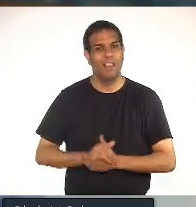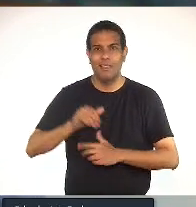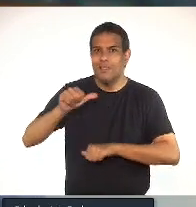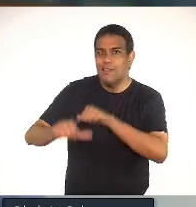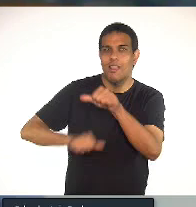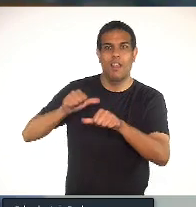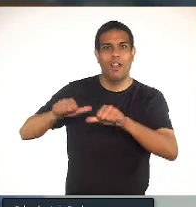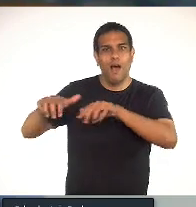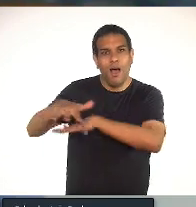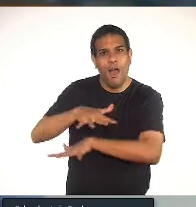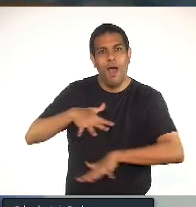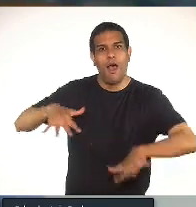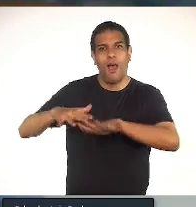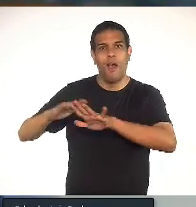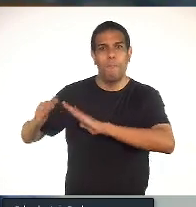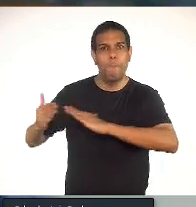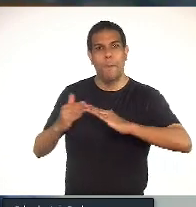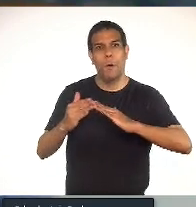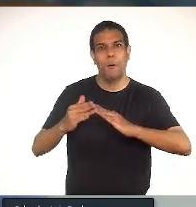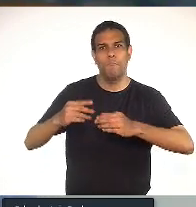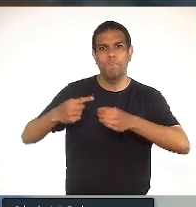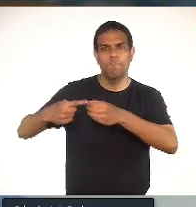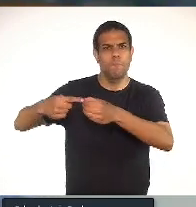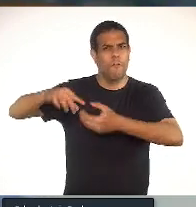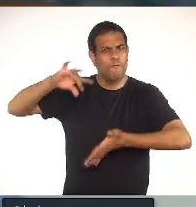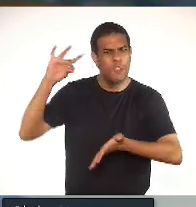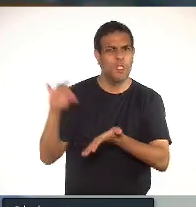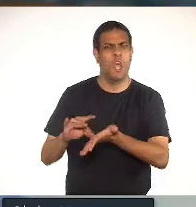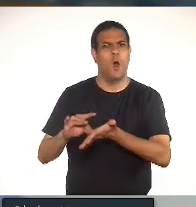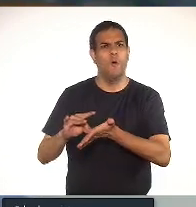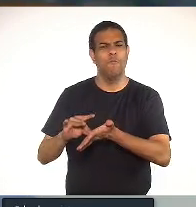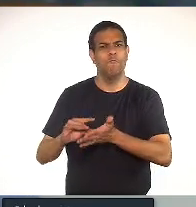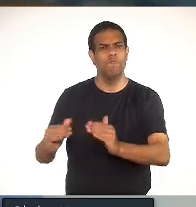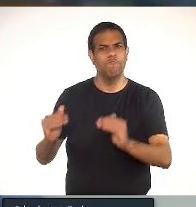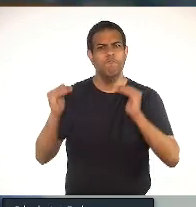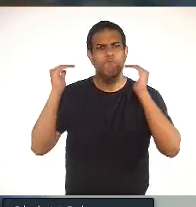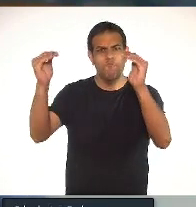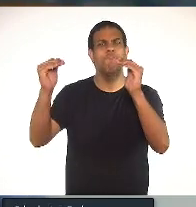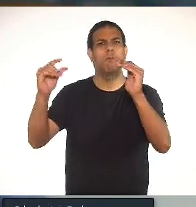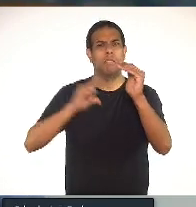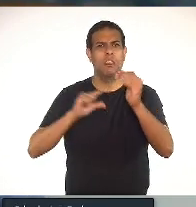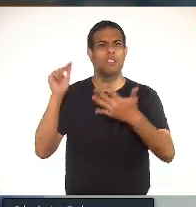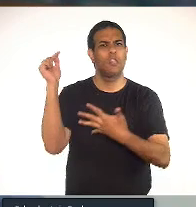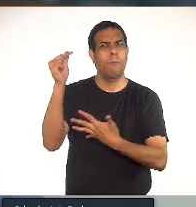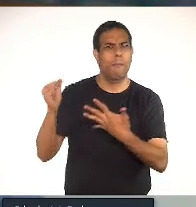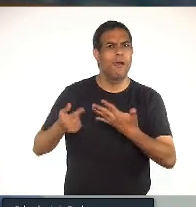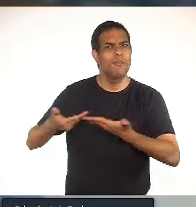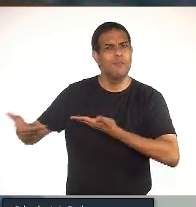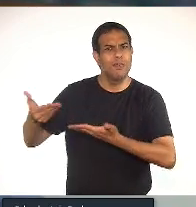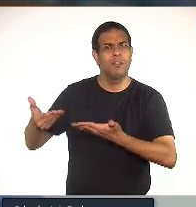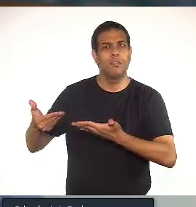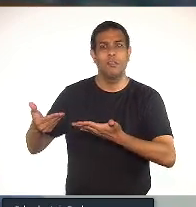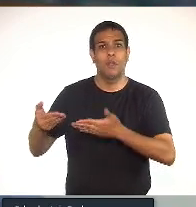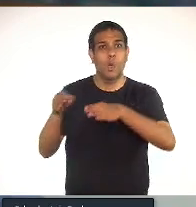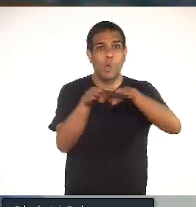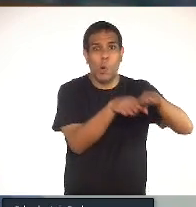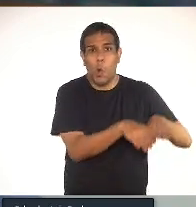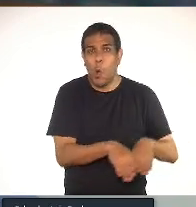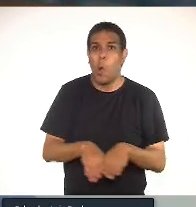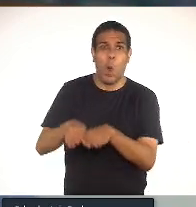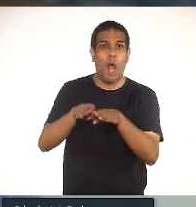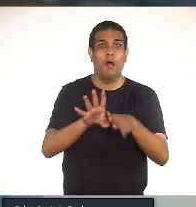Transformar a favela num bairro formal, né, com todos os serviços que os bairros formais